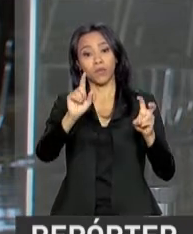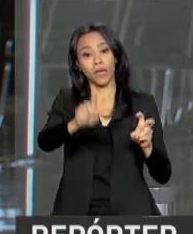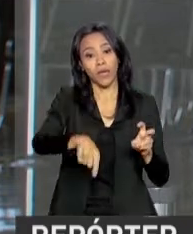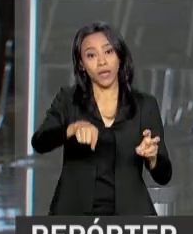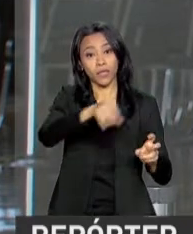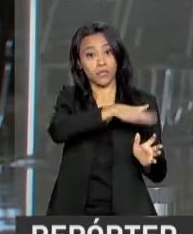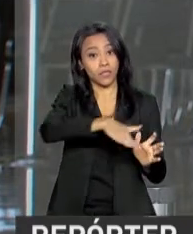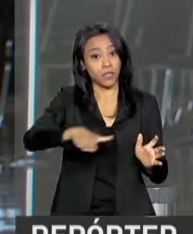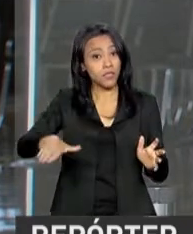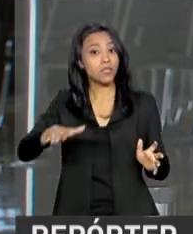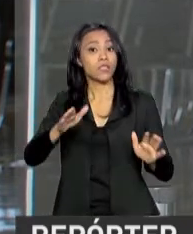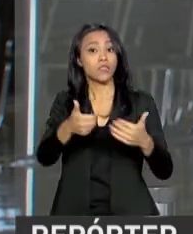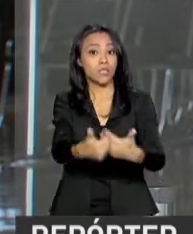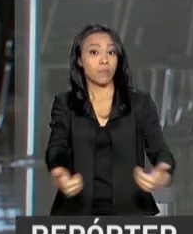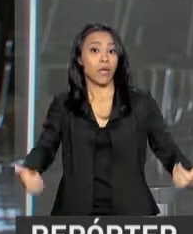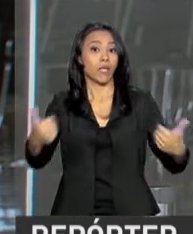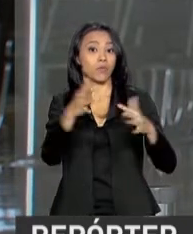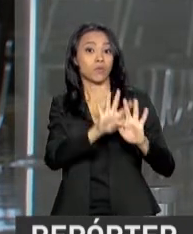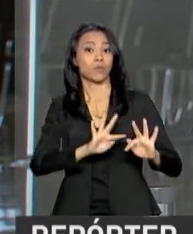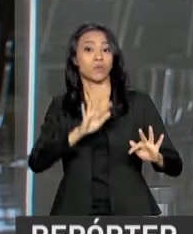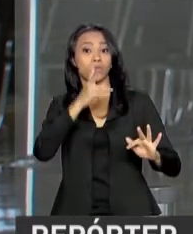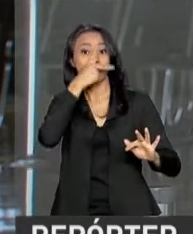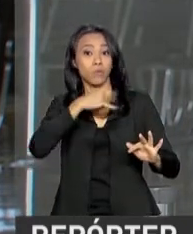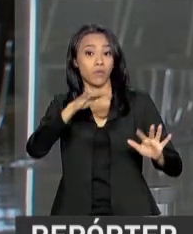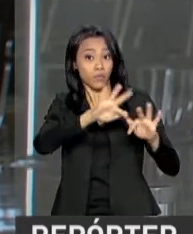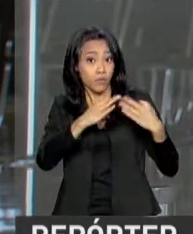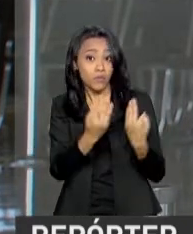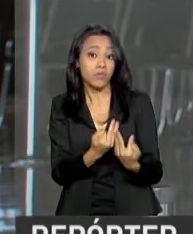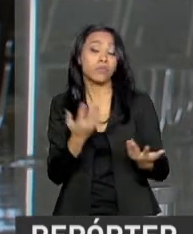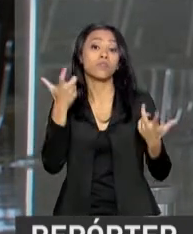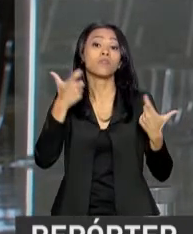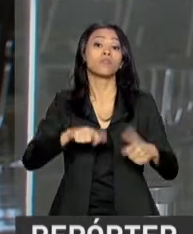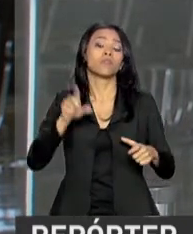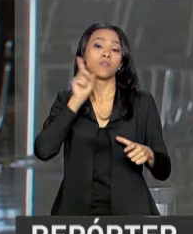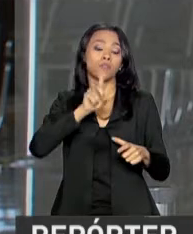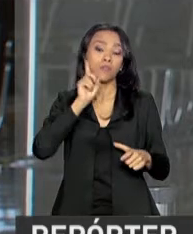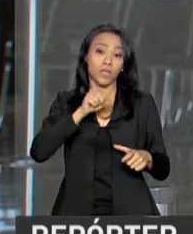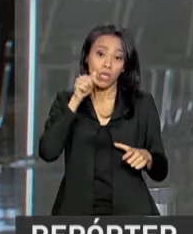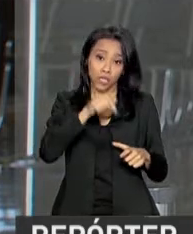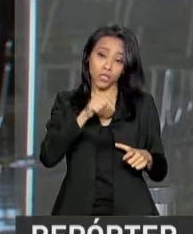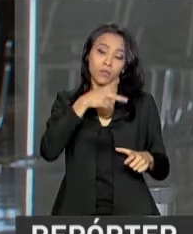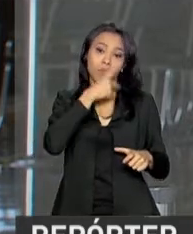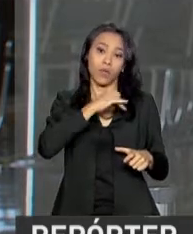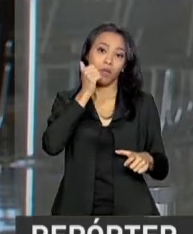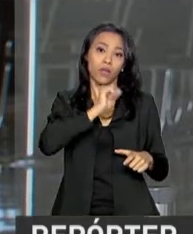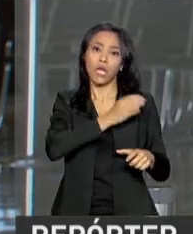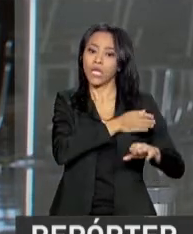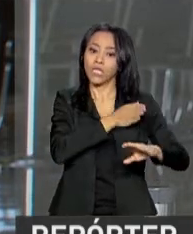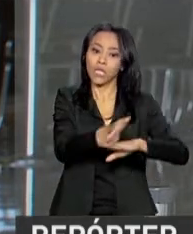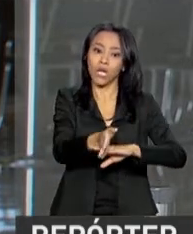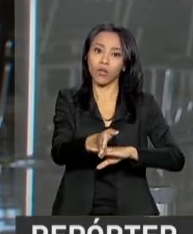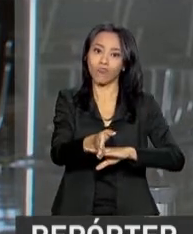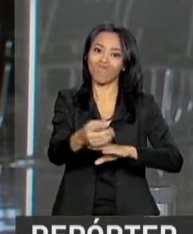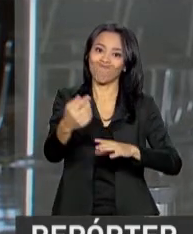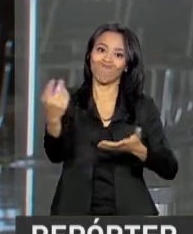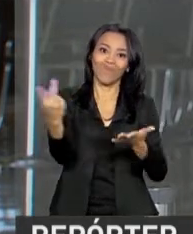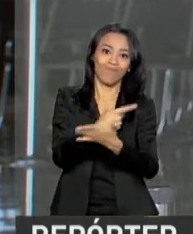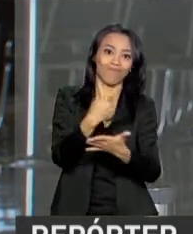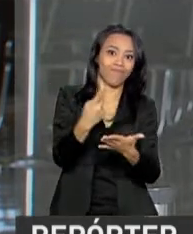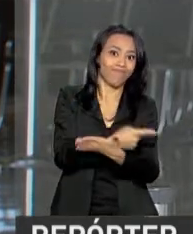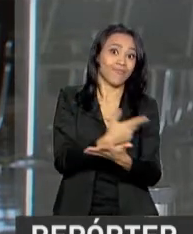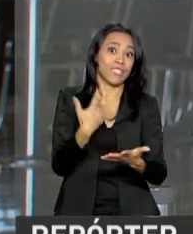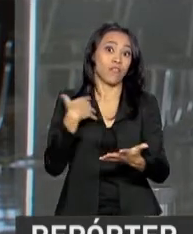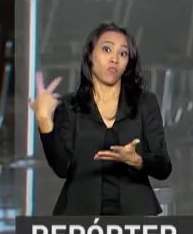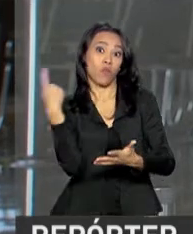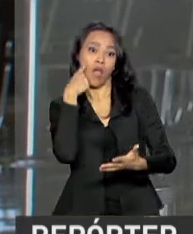das crianças que foram separadas dos pais nos Estados Unidos. Esses pais, eles entraram no país de forma ilegal, foram presos, estão